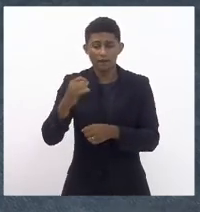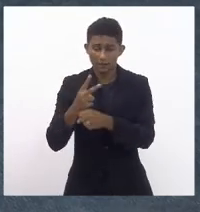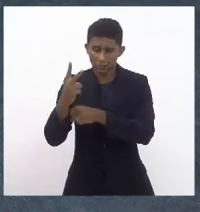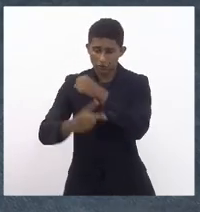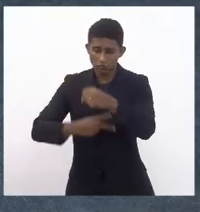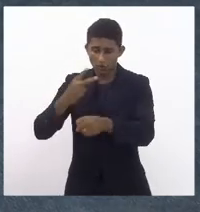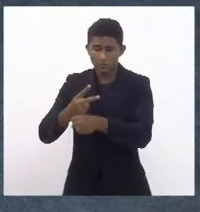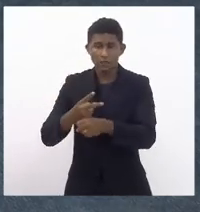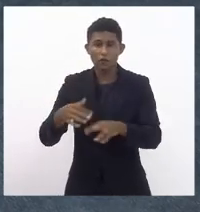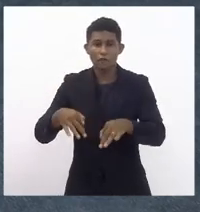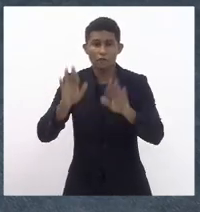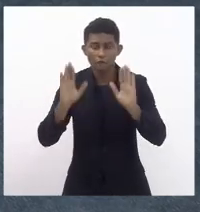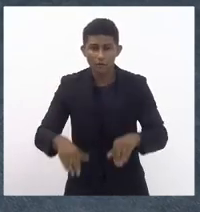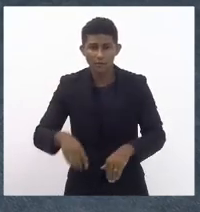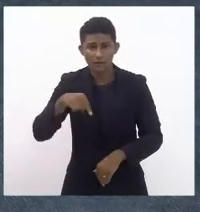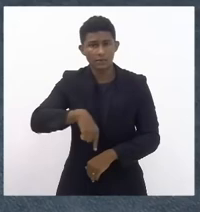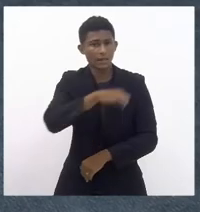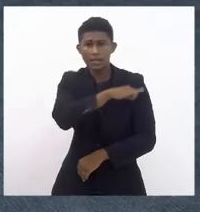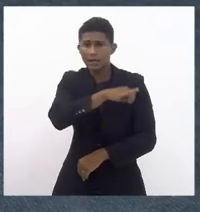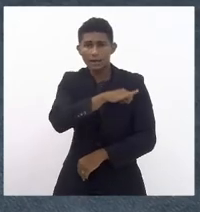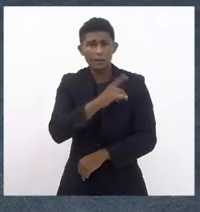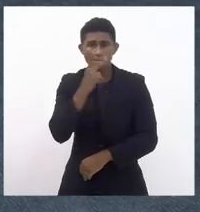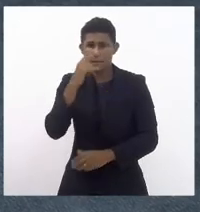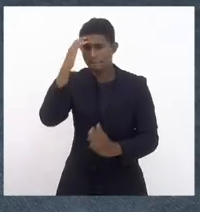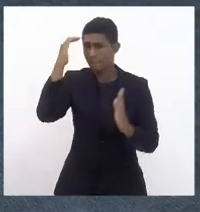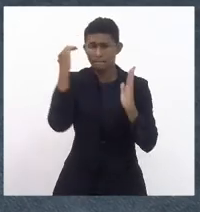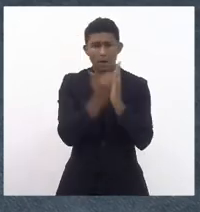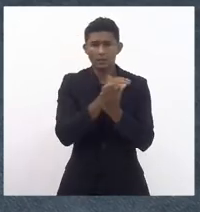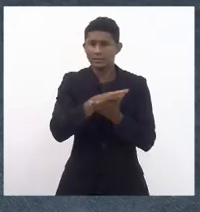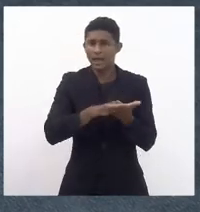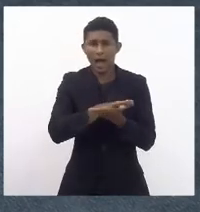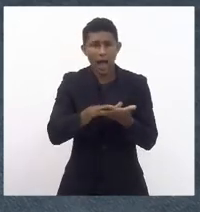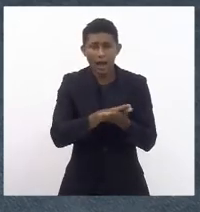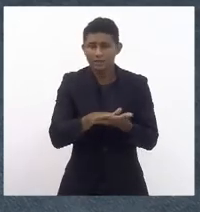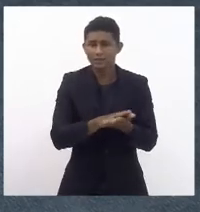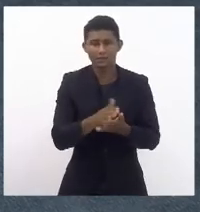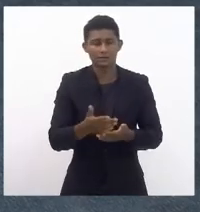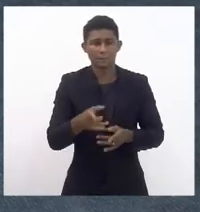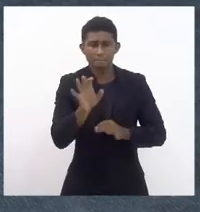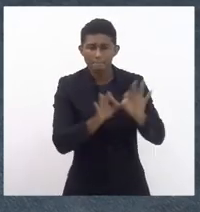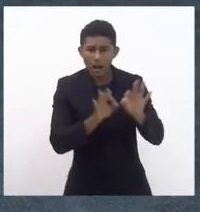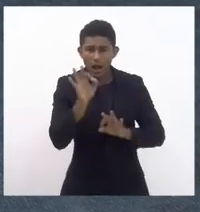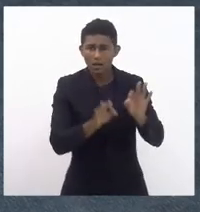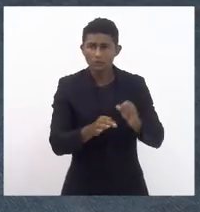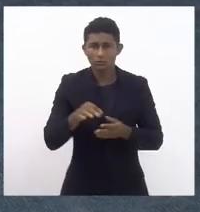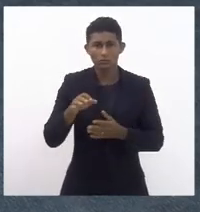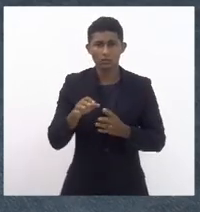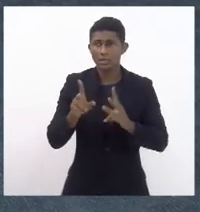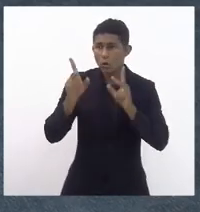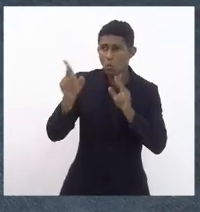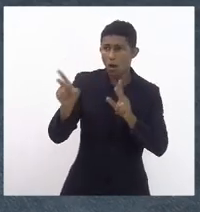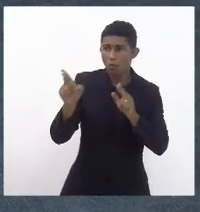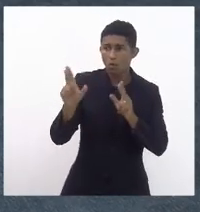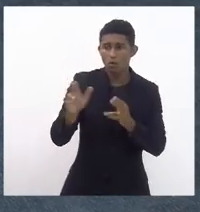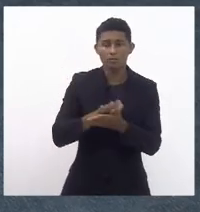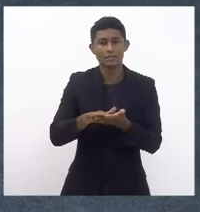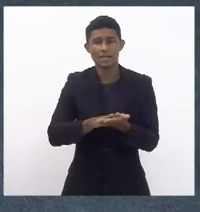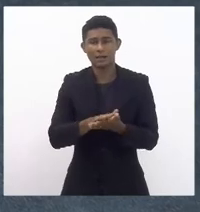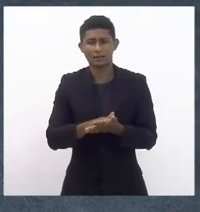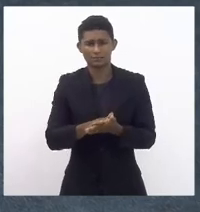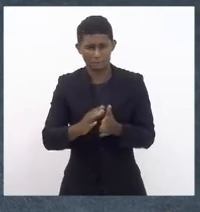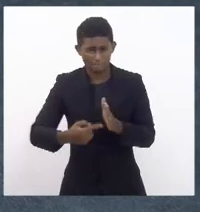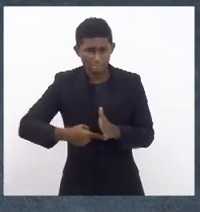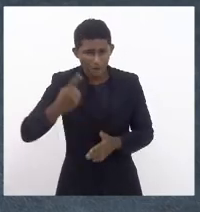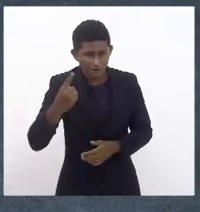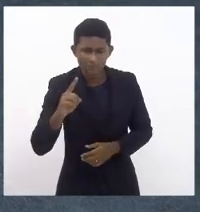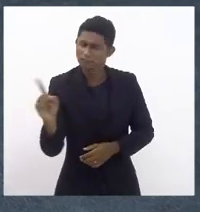anos e o Rio de Janeiro não fez o dever de casa de ajustar o seu plano ao novo plano nacional Aliás não é a primeira vez